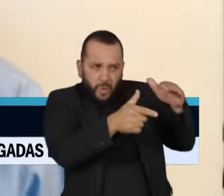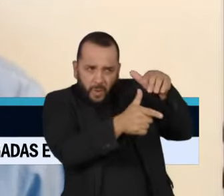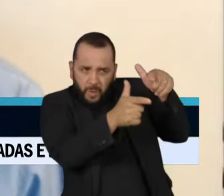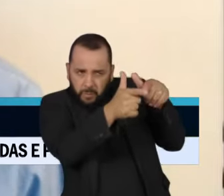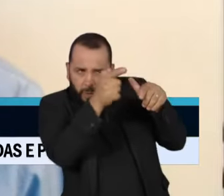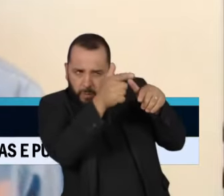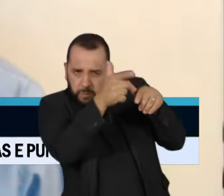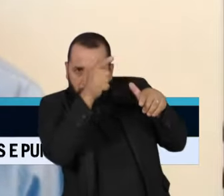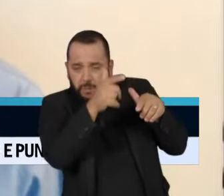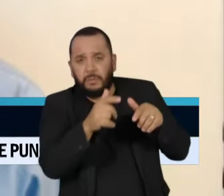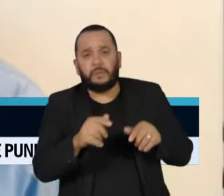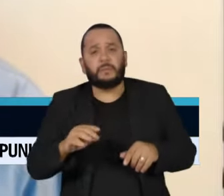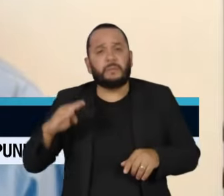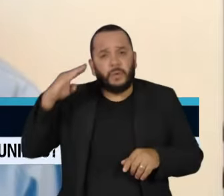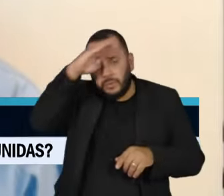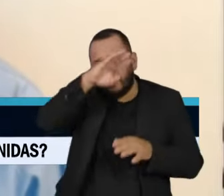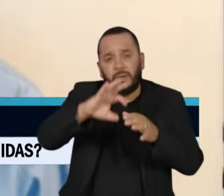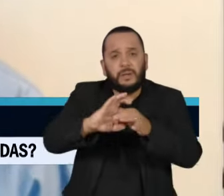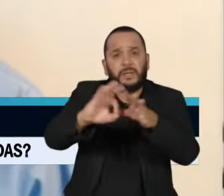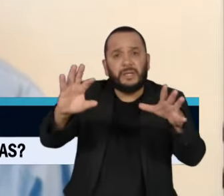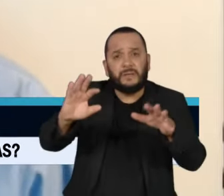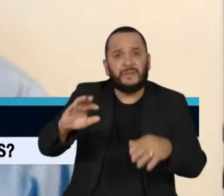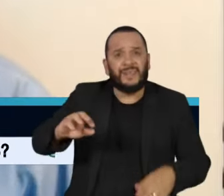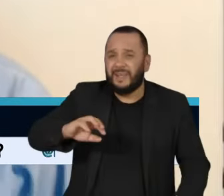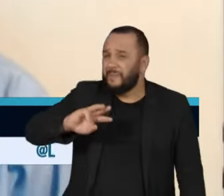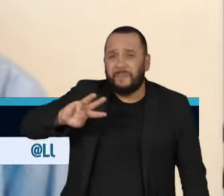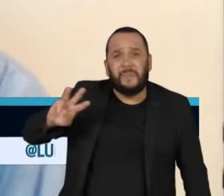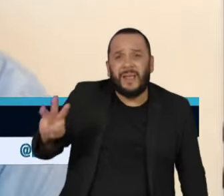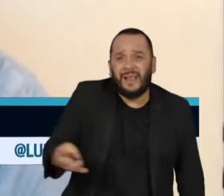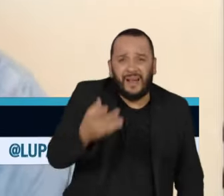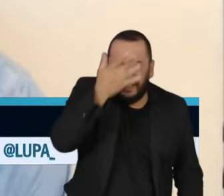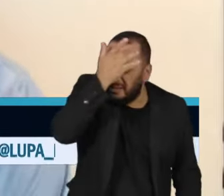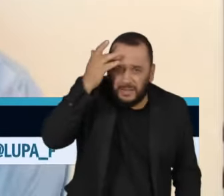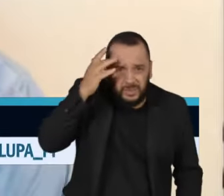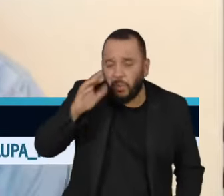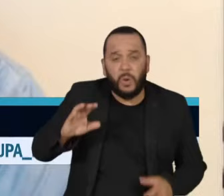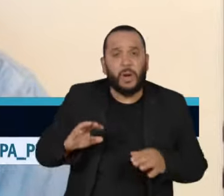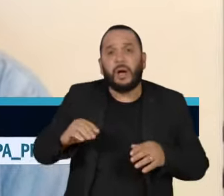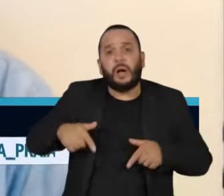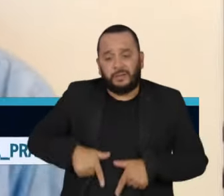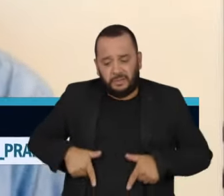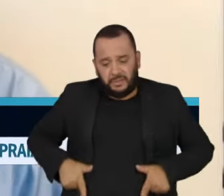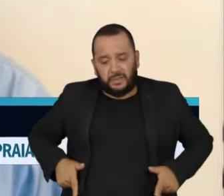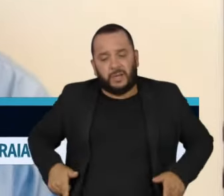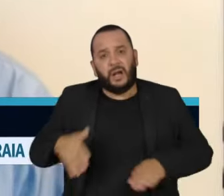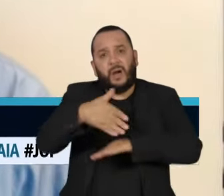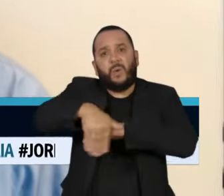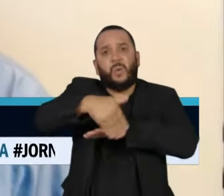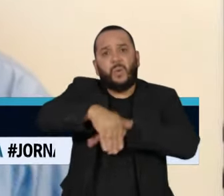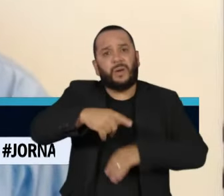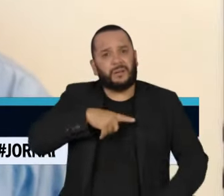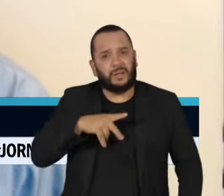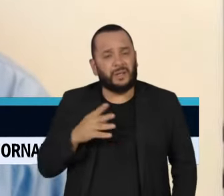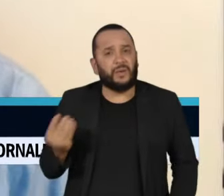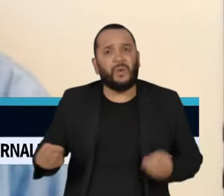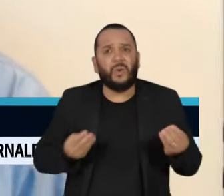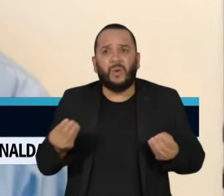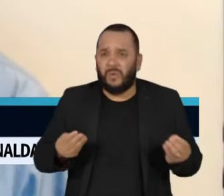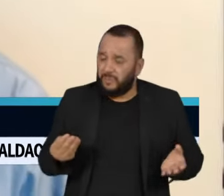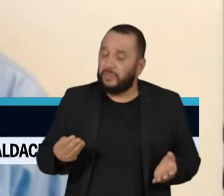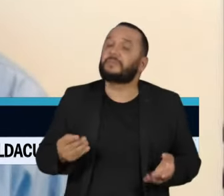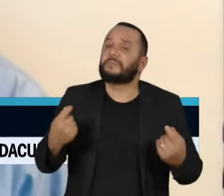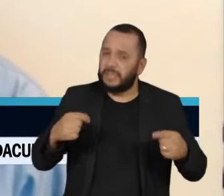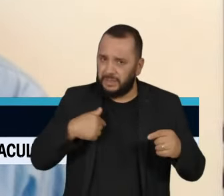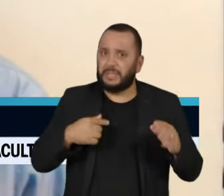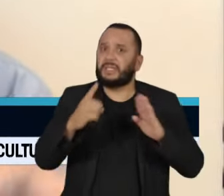Isso permitiu que centenas de milhares de pessoas passassem a circular armadas pelas ruas. Quer dizer, essa é uma medida